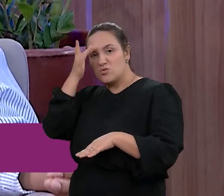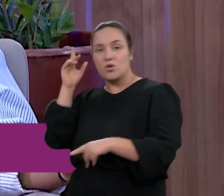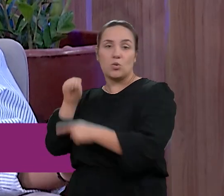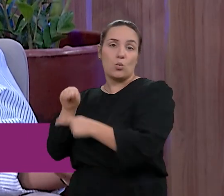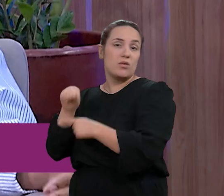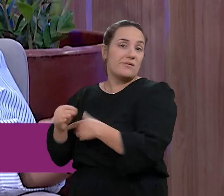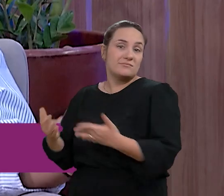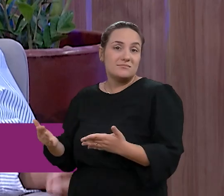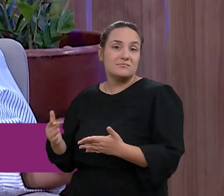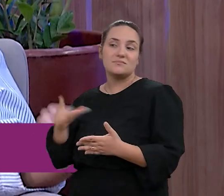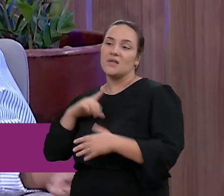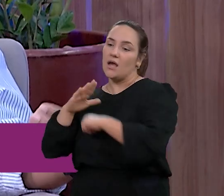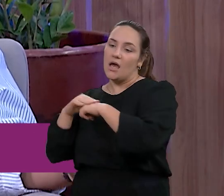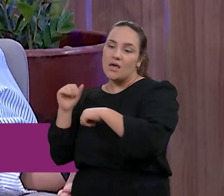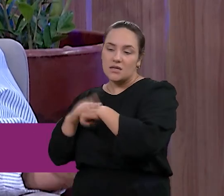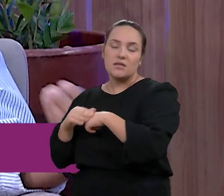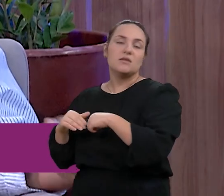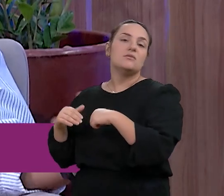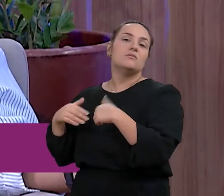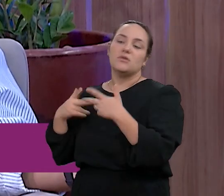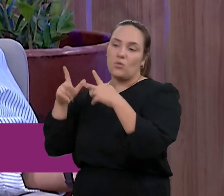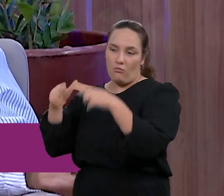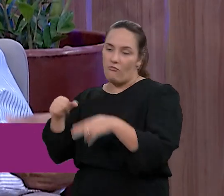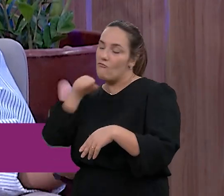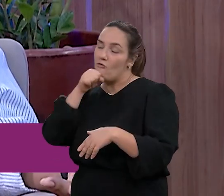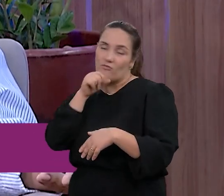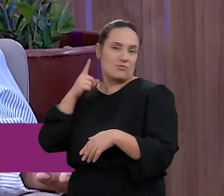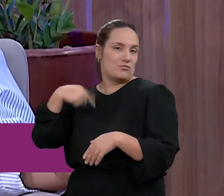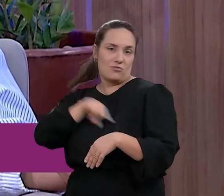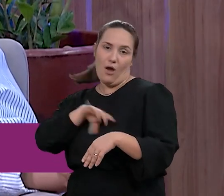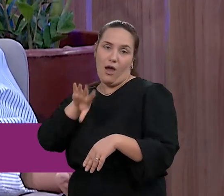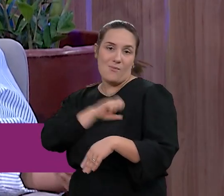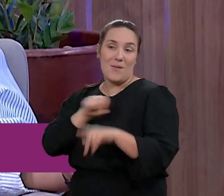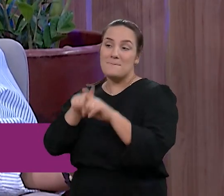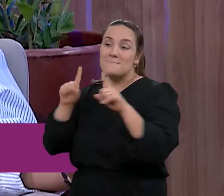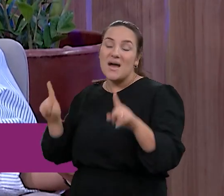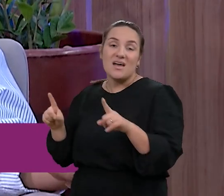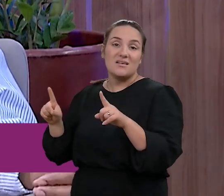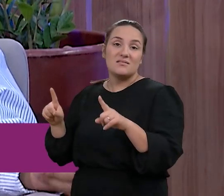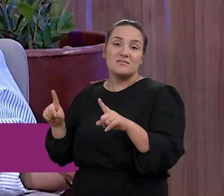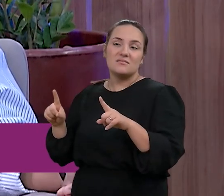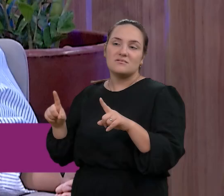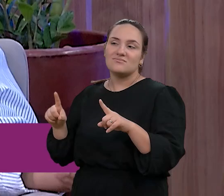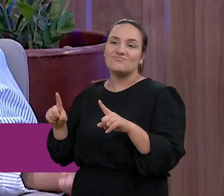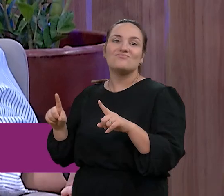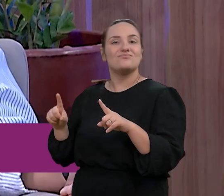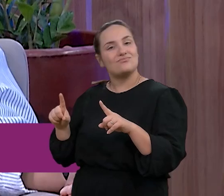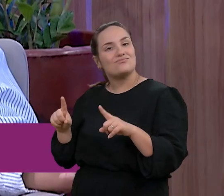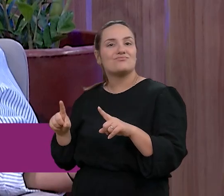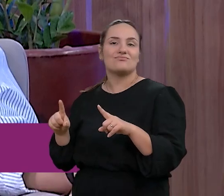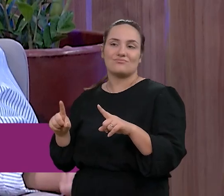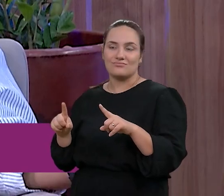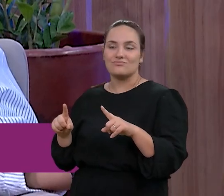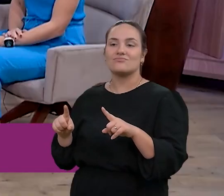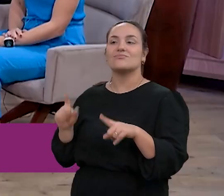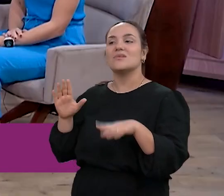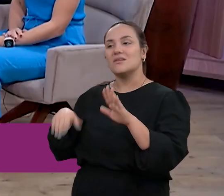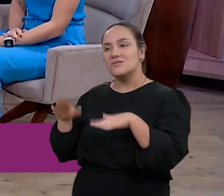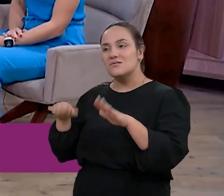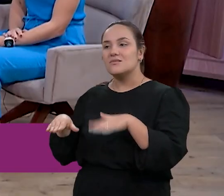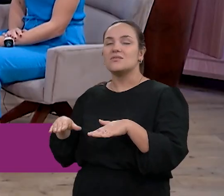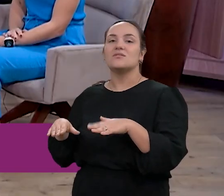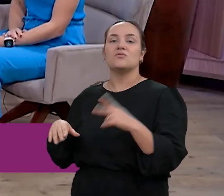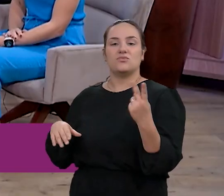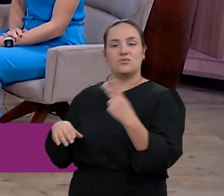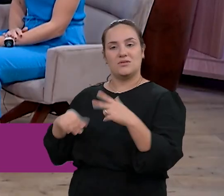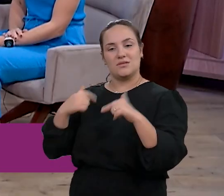cuidadora ela além de prover afeto carinho típico dos avós que a gente adora ela a rotina muitas vezes com o casal que ambos